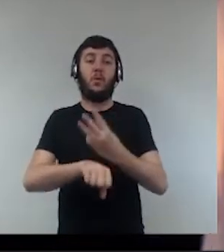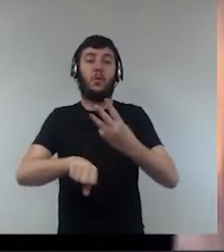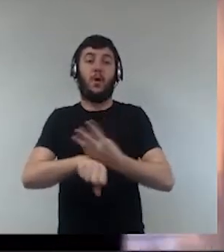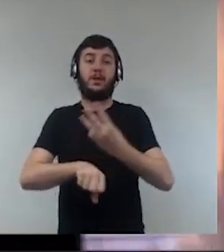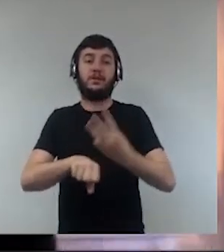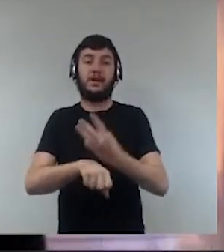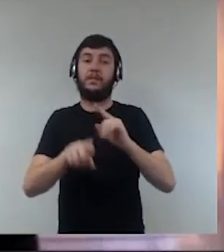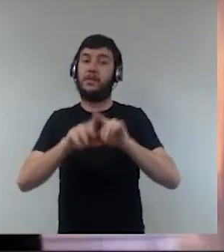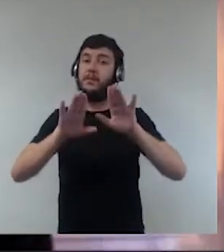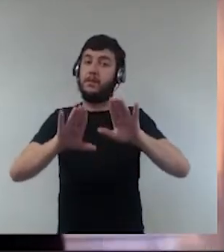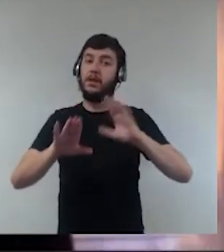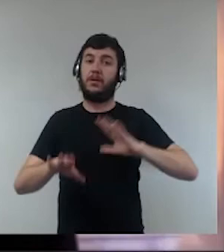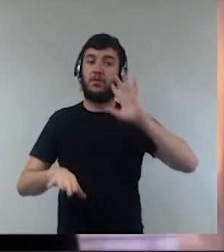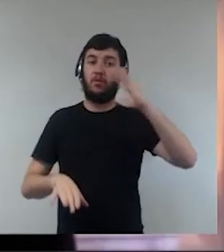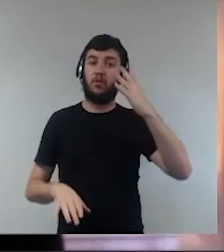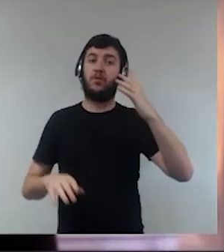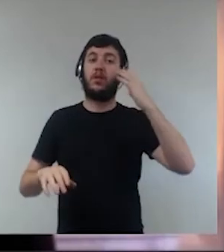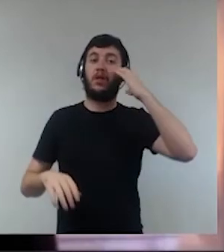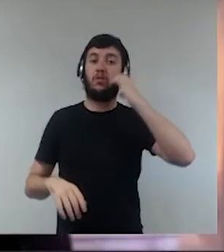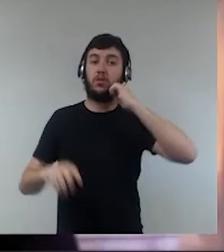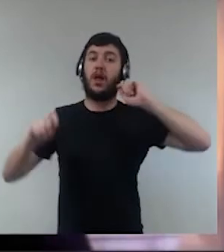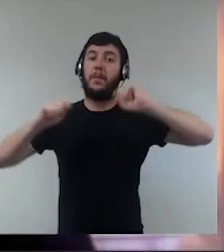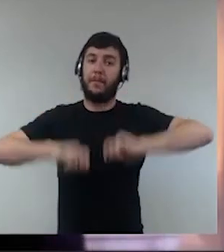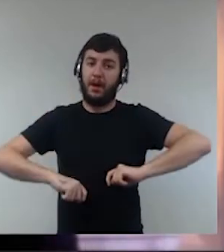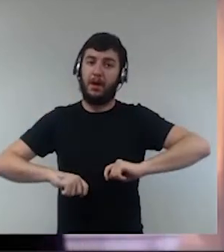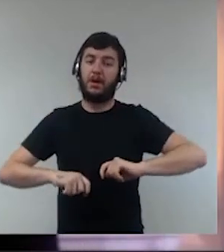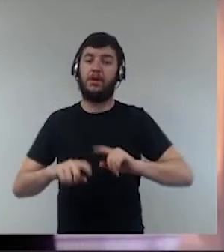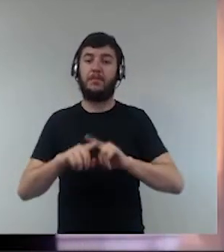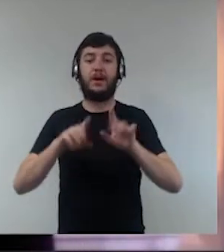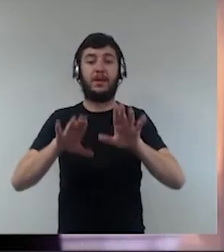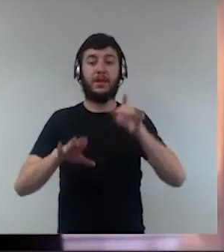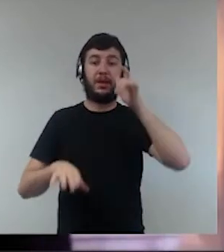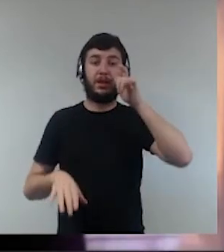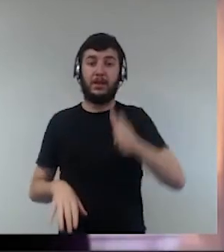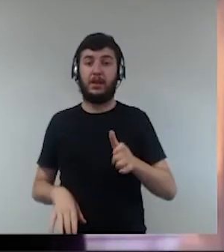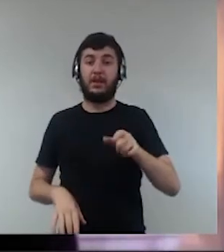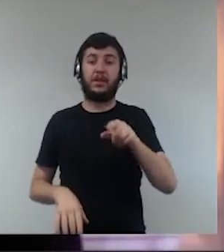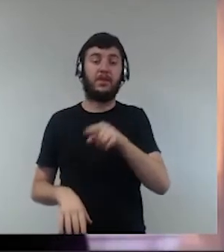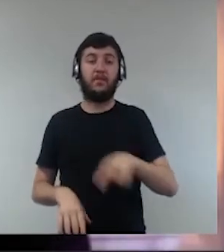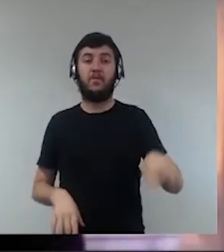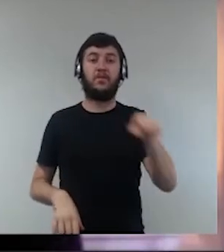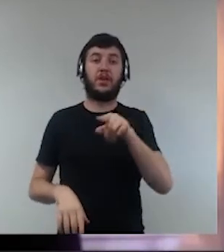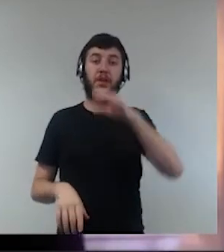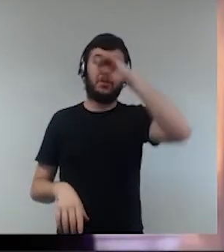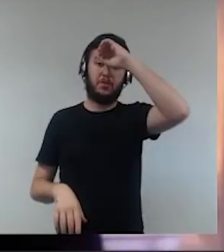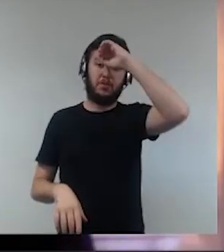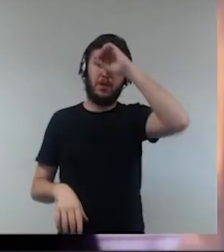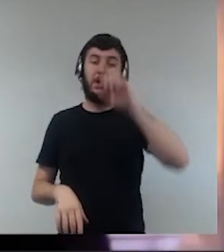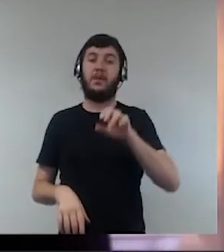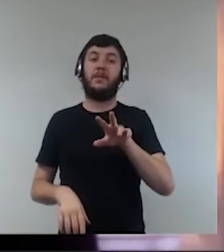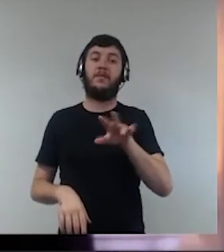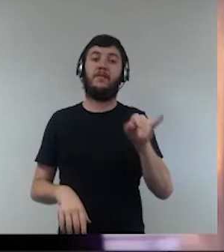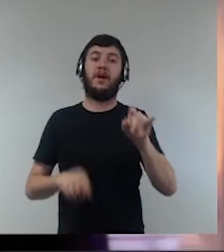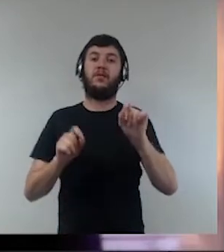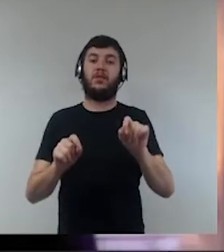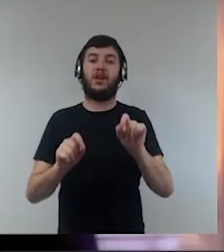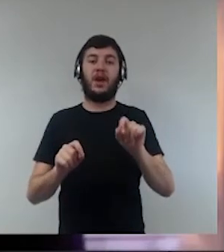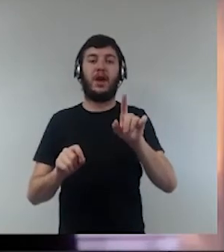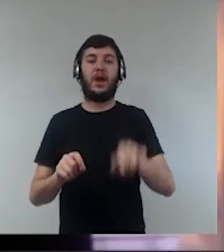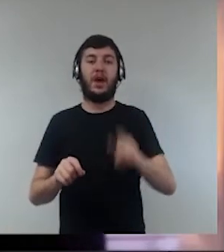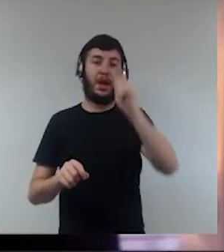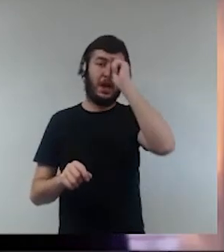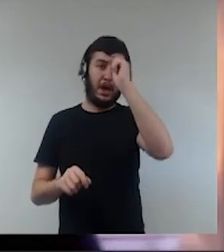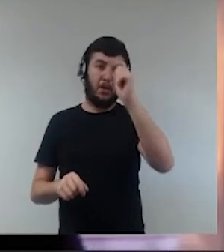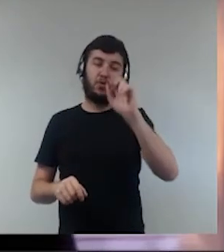Essa é uma solução que pode ser adotada, que é interessante porque você não sabe se vai estar como autor ou como réu num